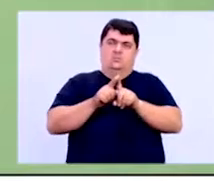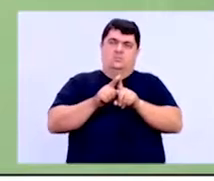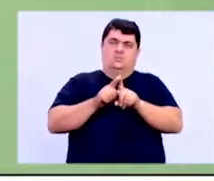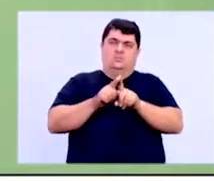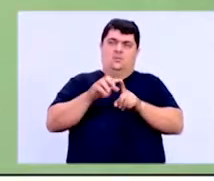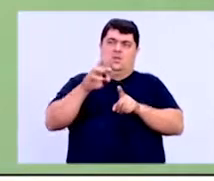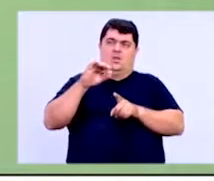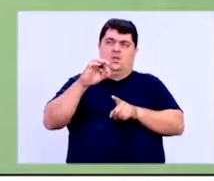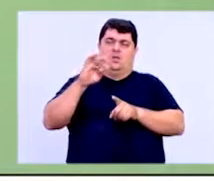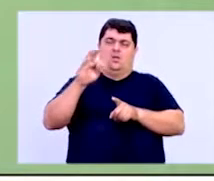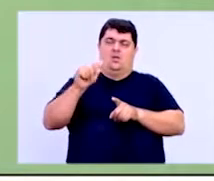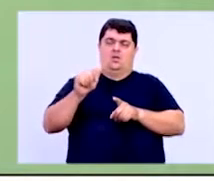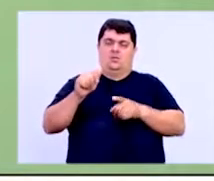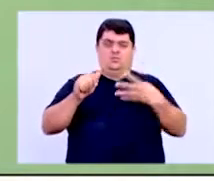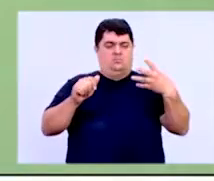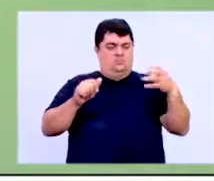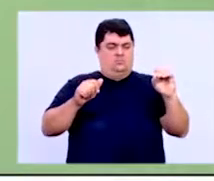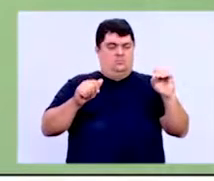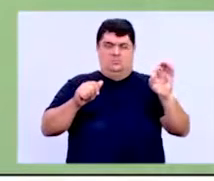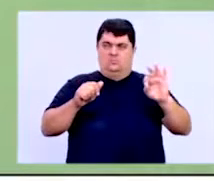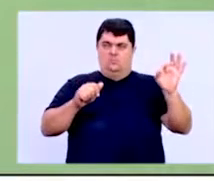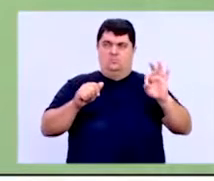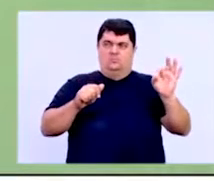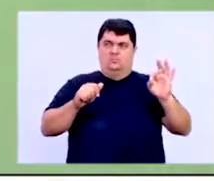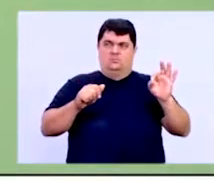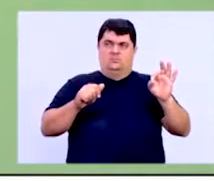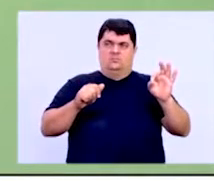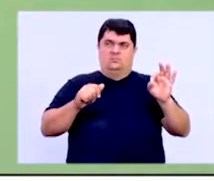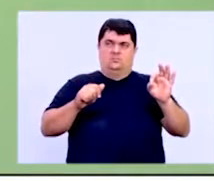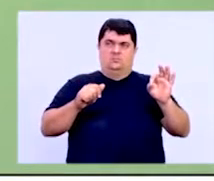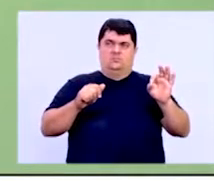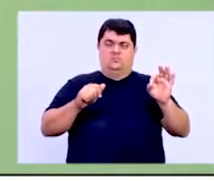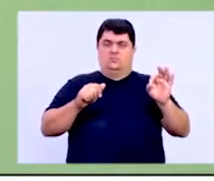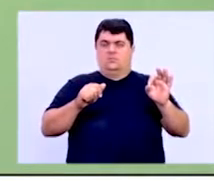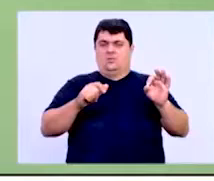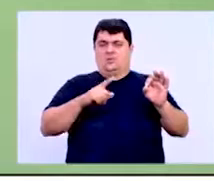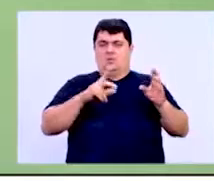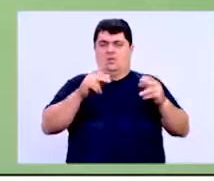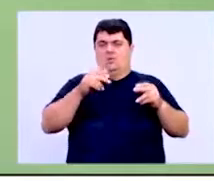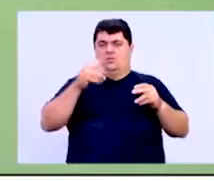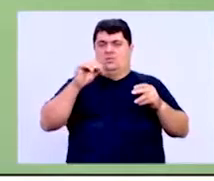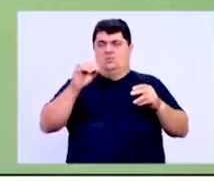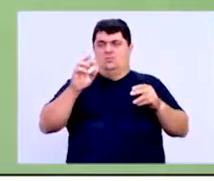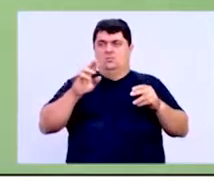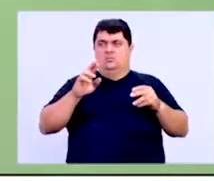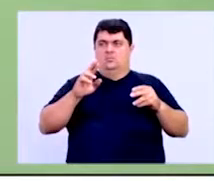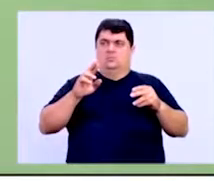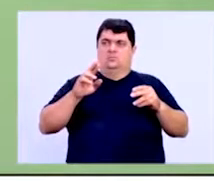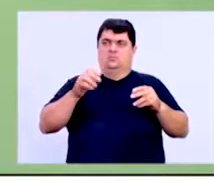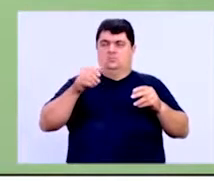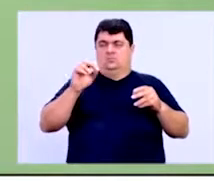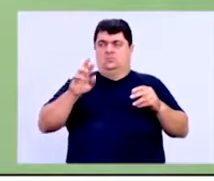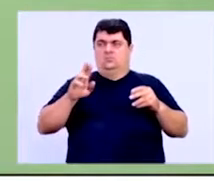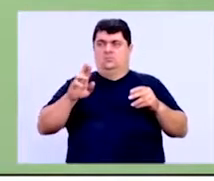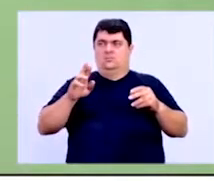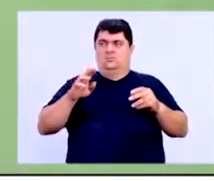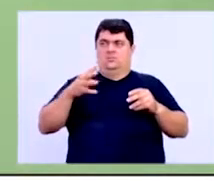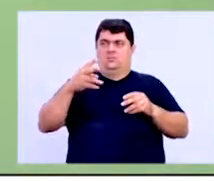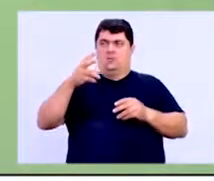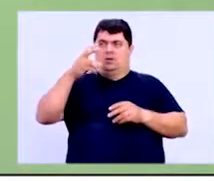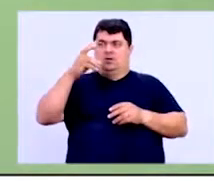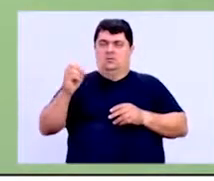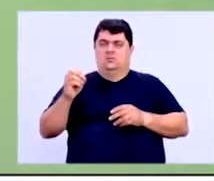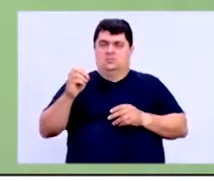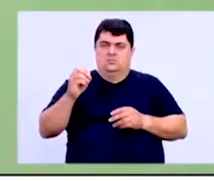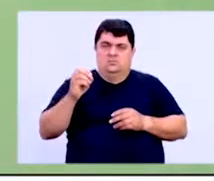desse é quanto? 40%. Ele é 40% em cima do valor. Enquanto esse vai dar o